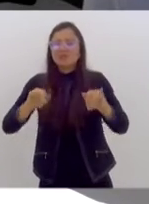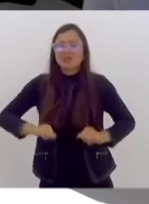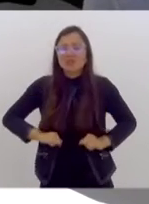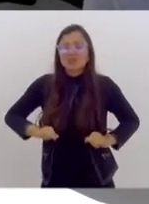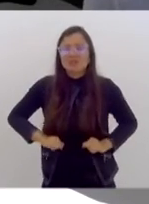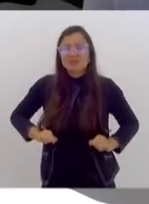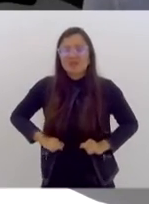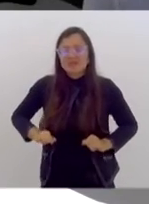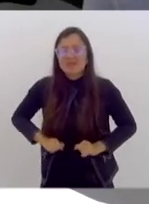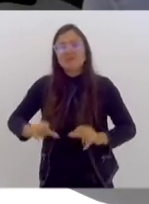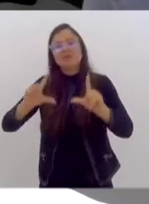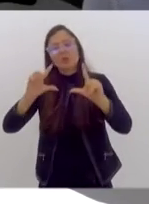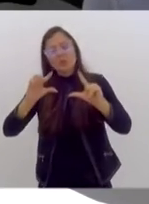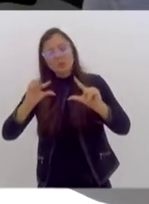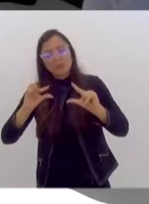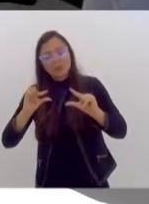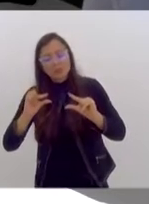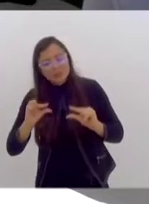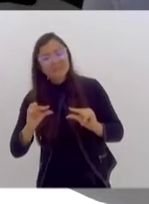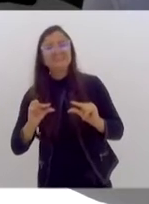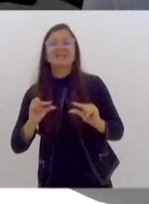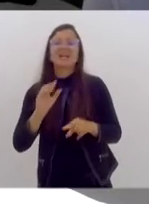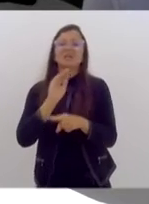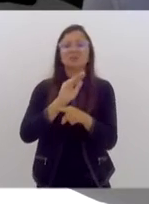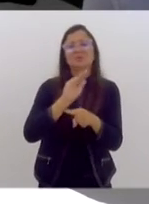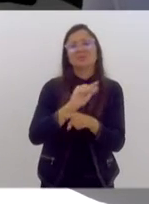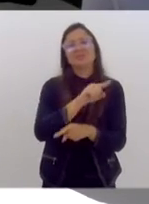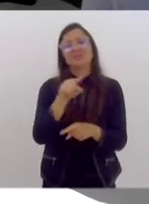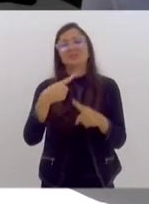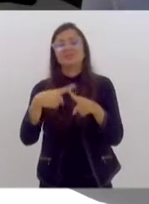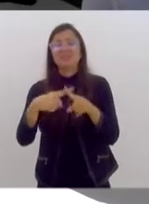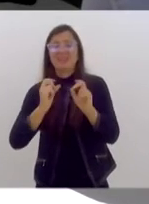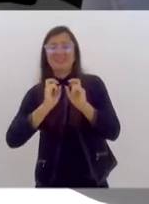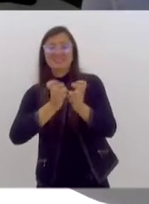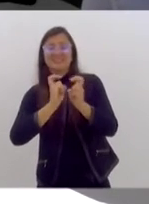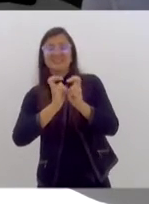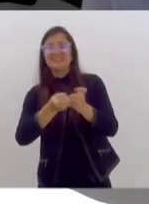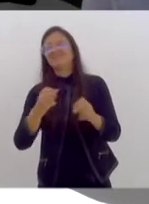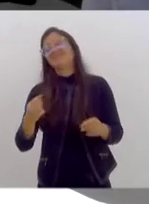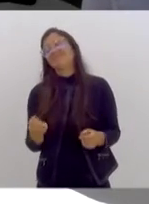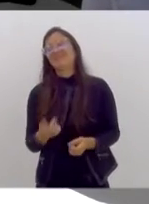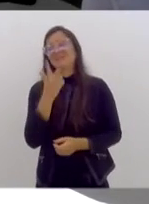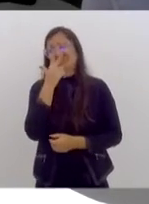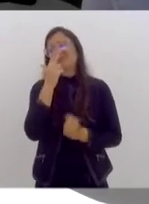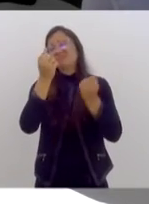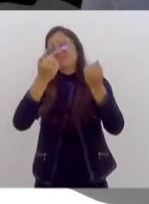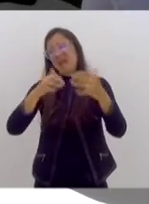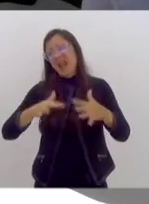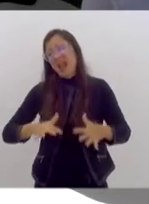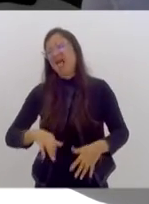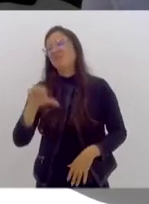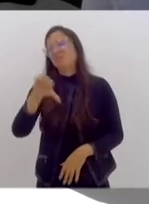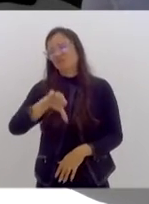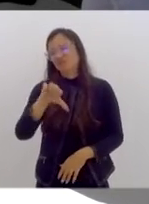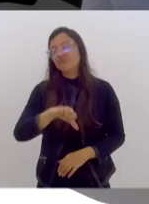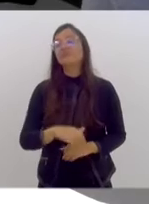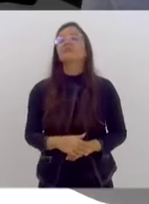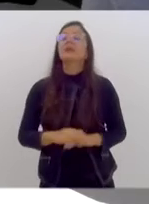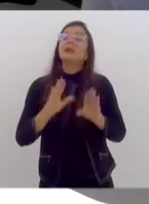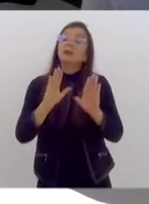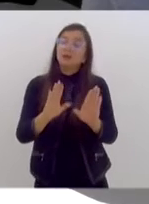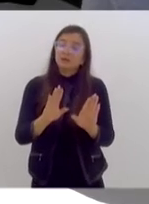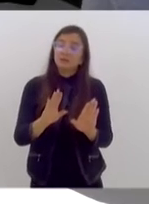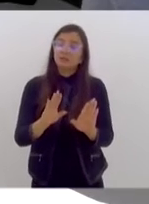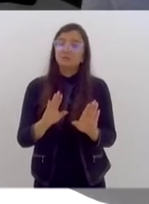sistema de transporte tão decadente como ele tá aqui no Rio de Janeiro então é em relação